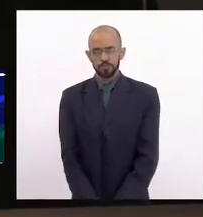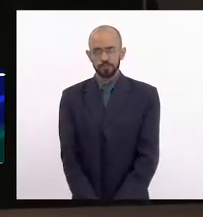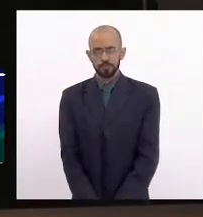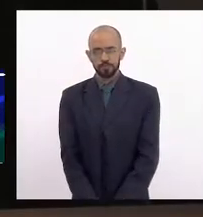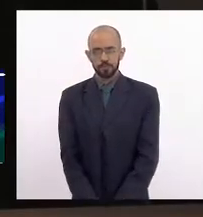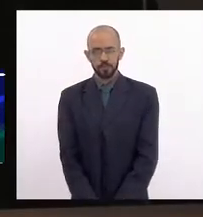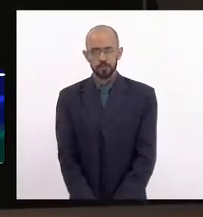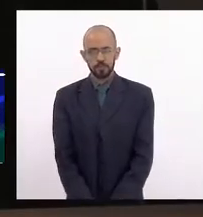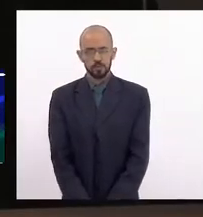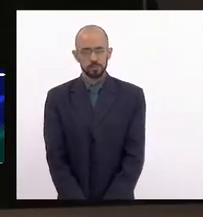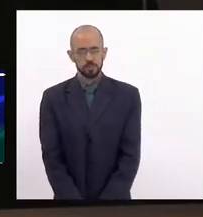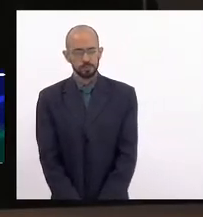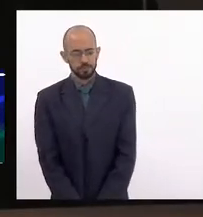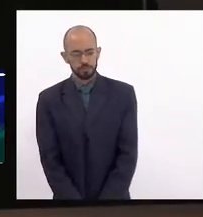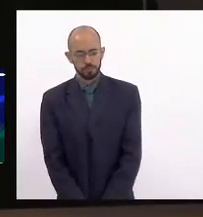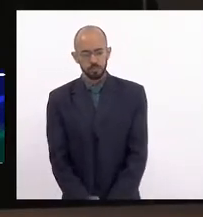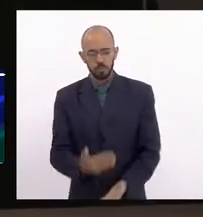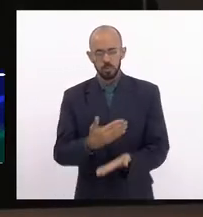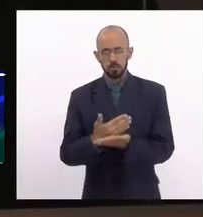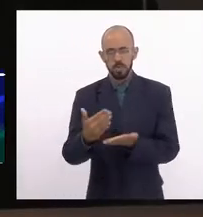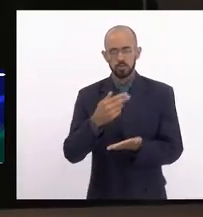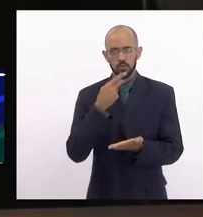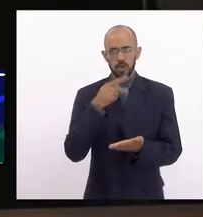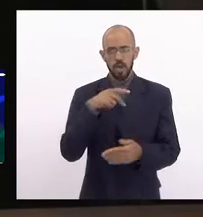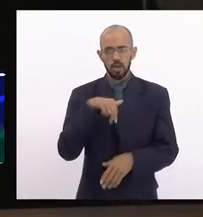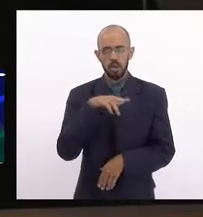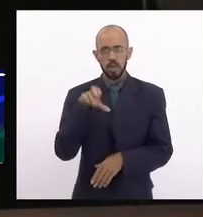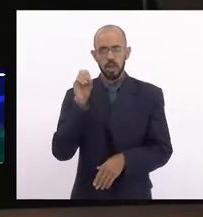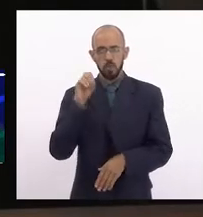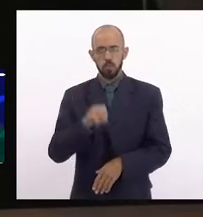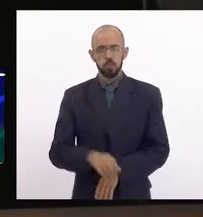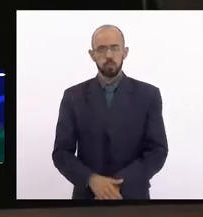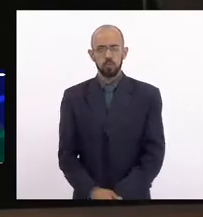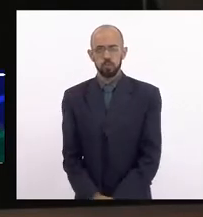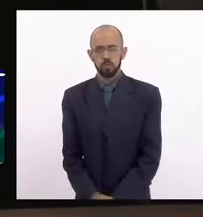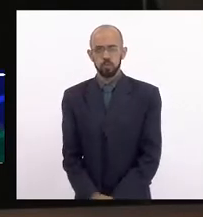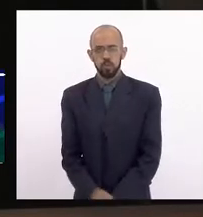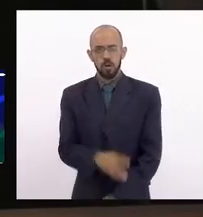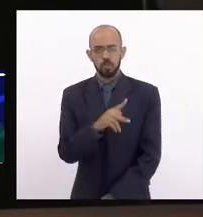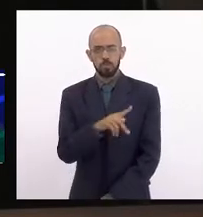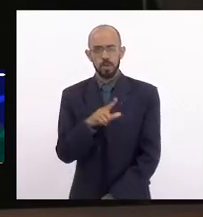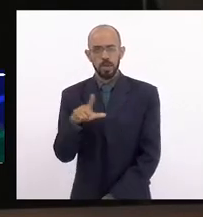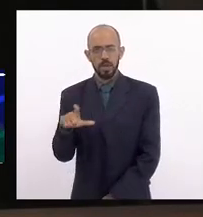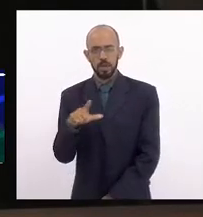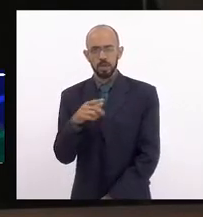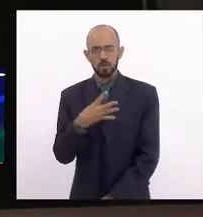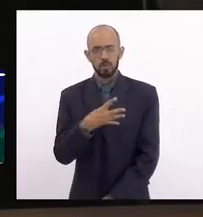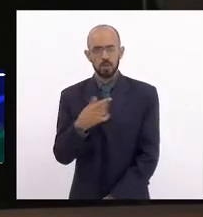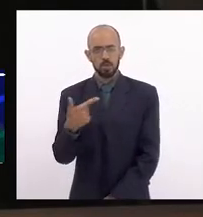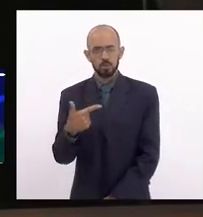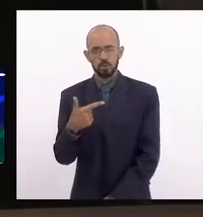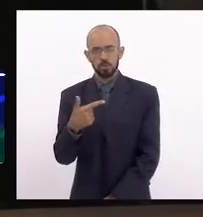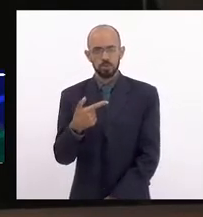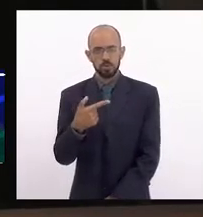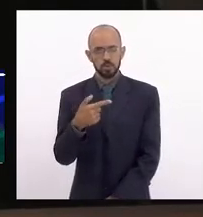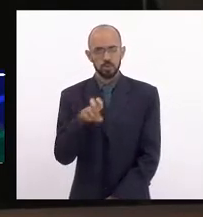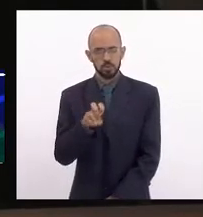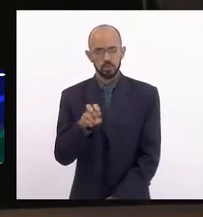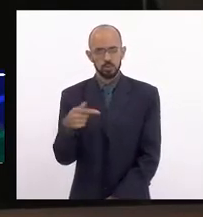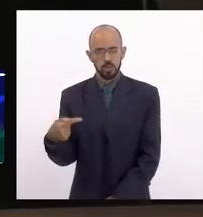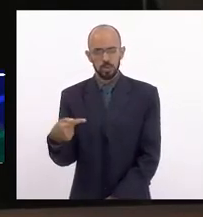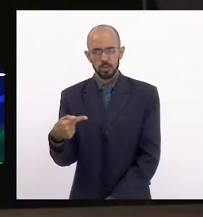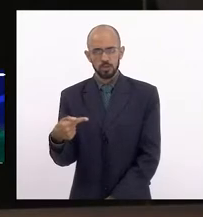e eu inicio dizendo não não ao projeto 4257